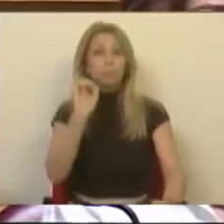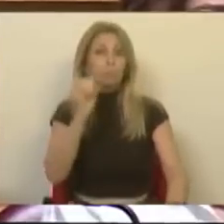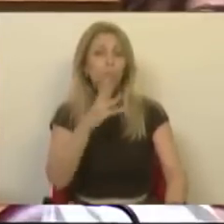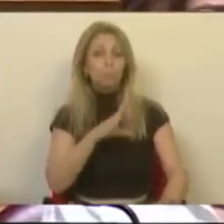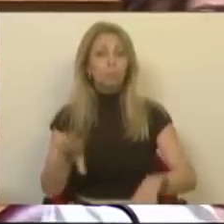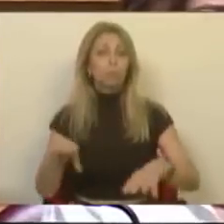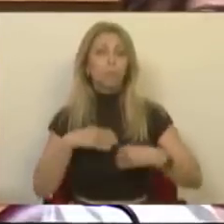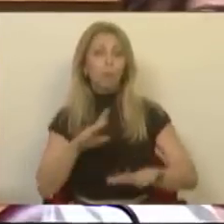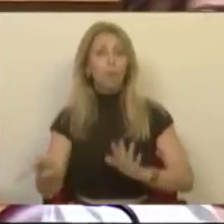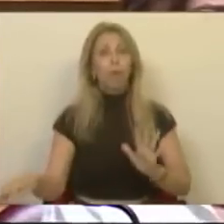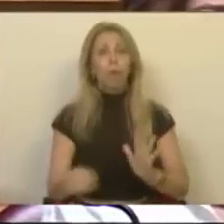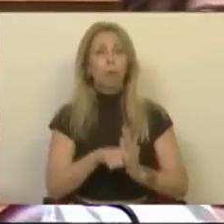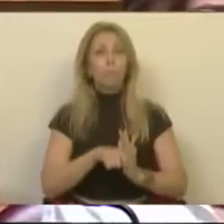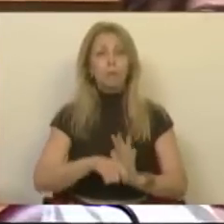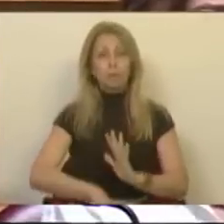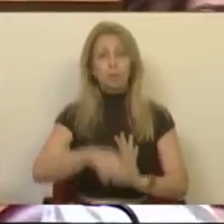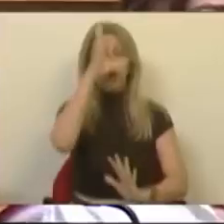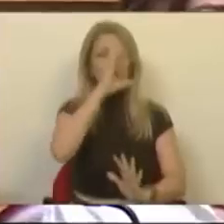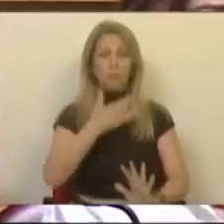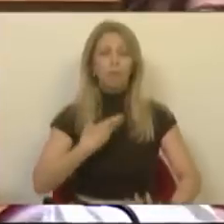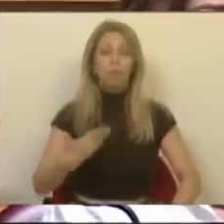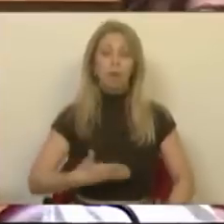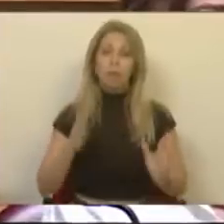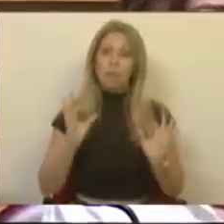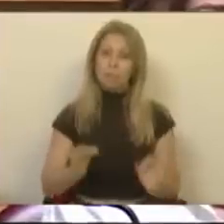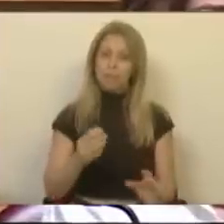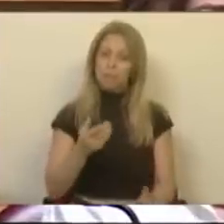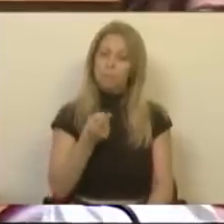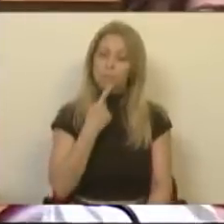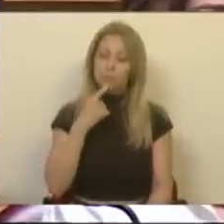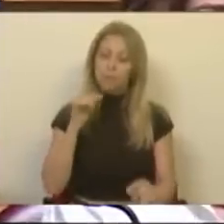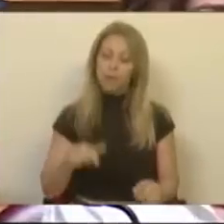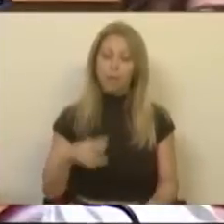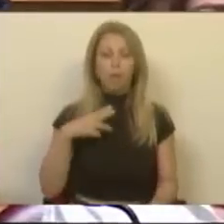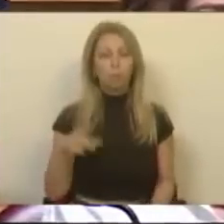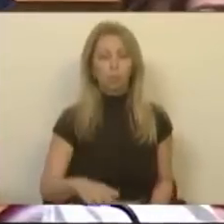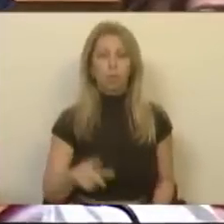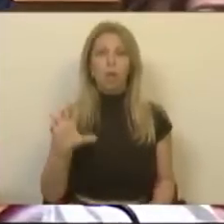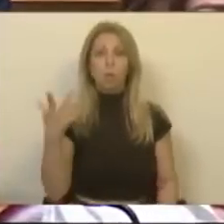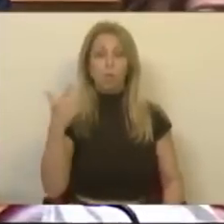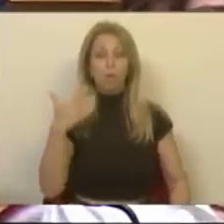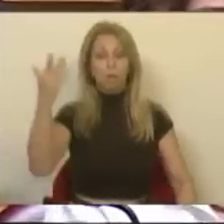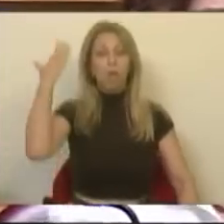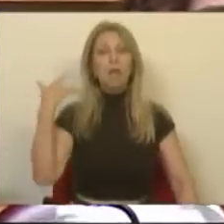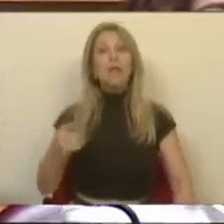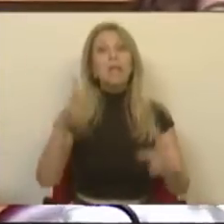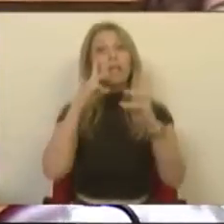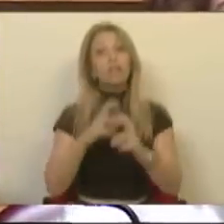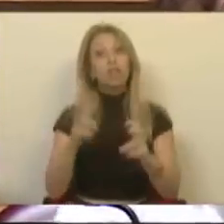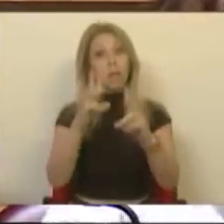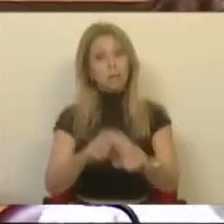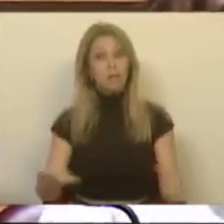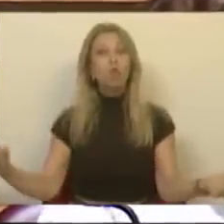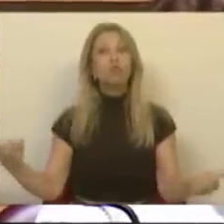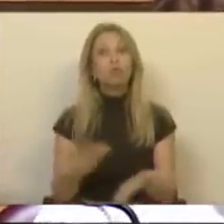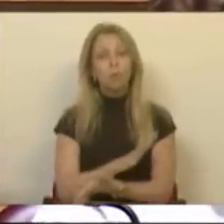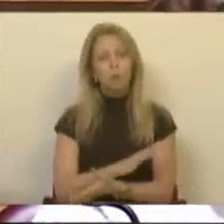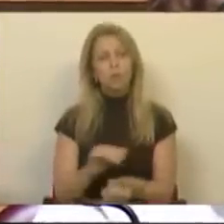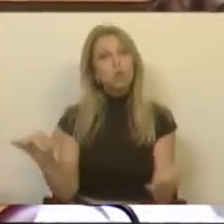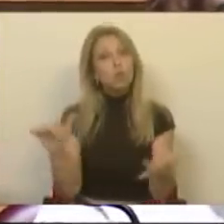e é importante também ter noção disso aqui em Portugal quando há algum tempo uma investigação jornalística de vários